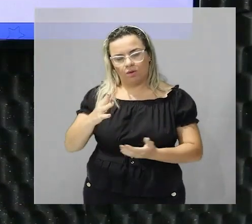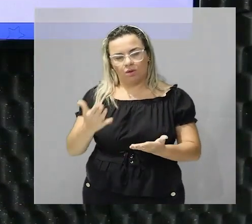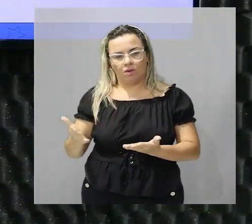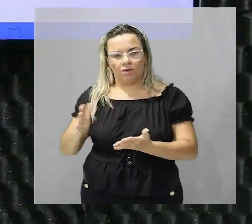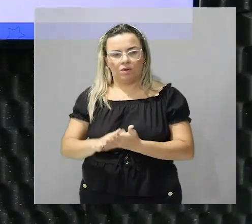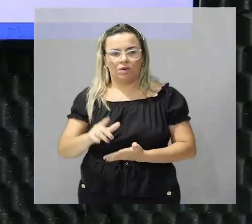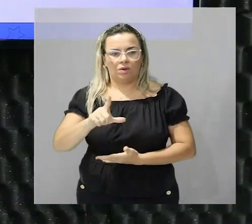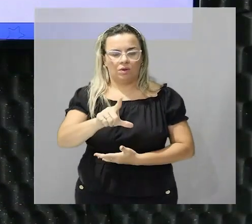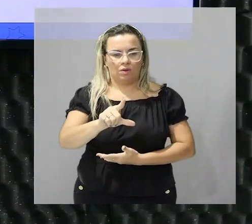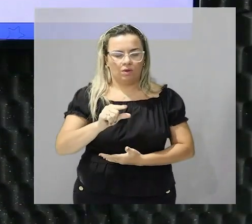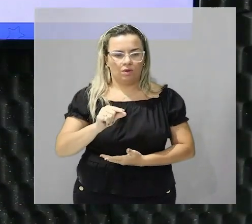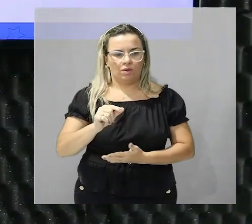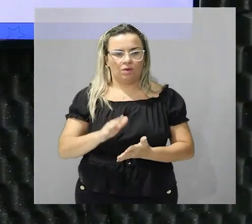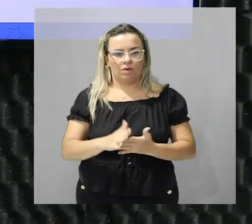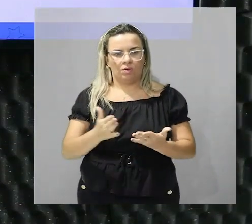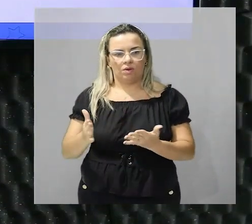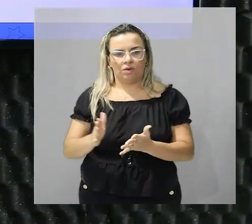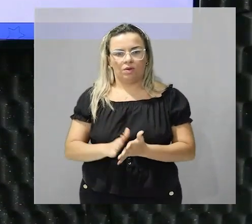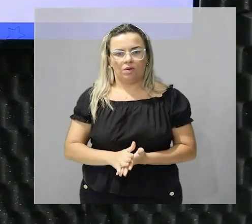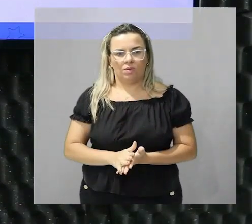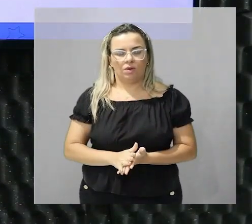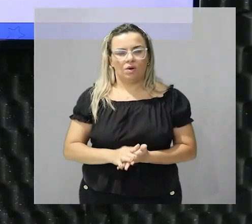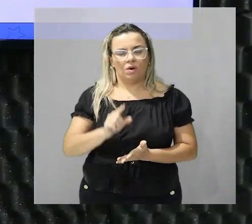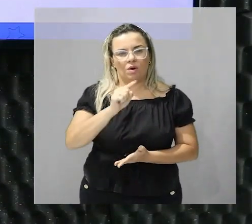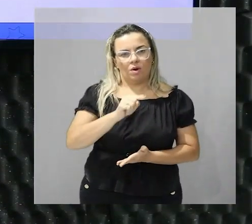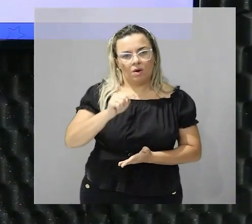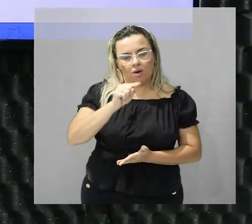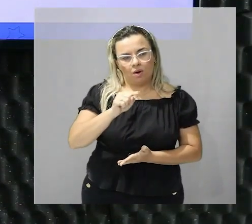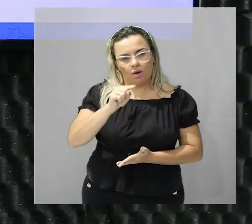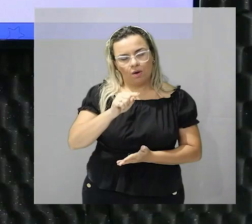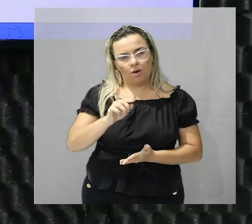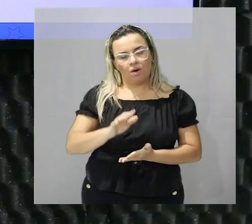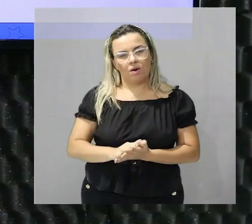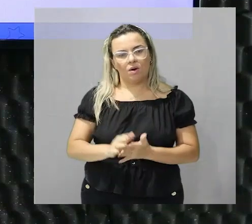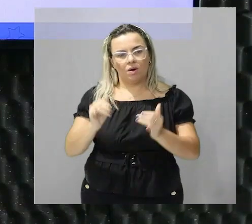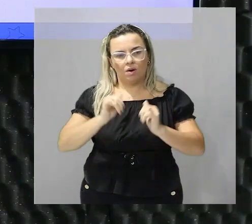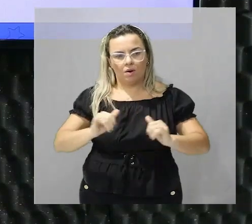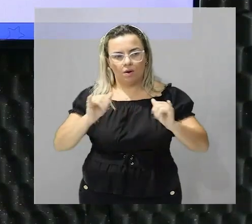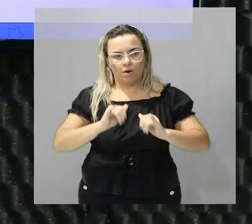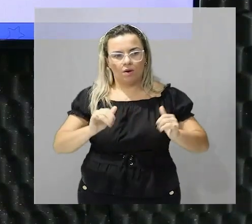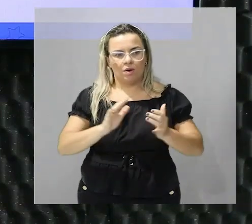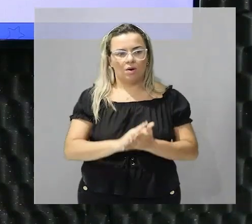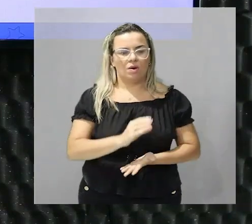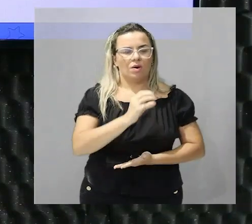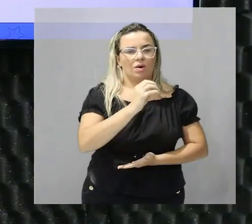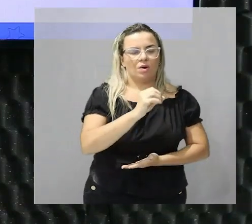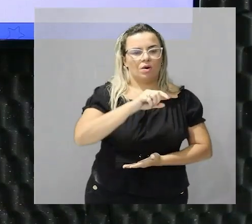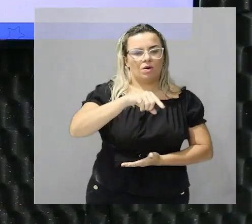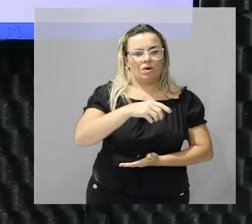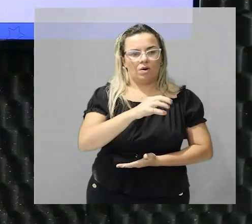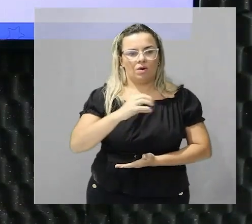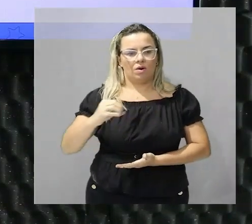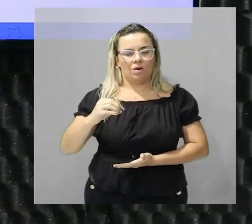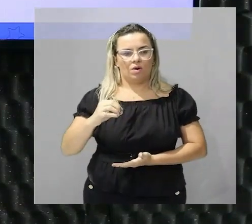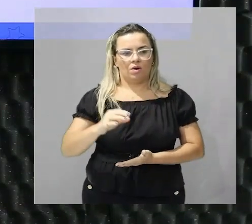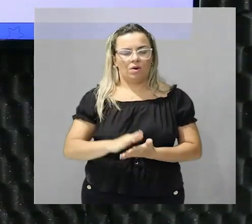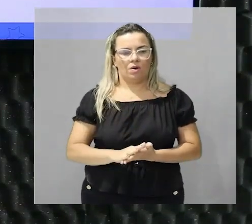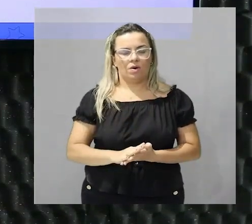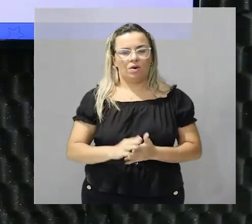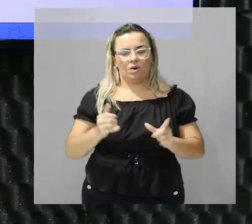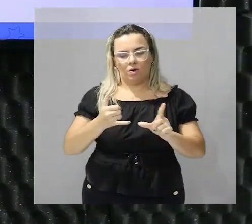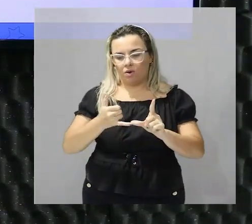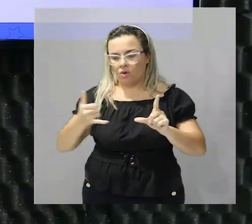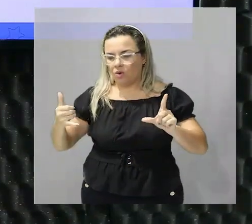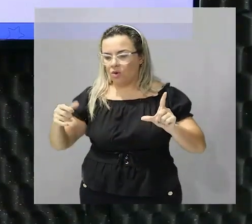nós escolhemos o primeiro ponto representado pela informação 0,50, o X é 0, o Y